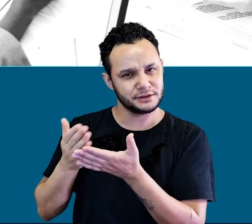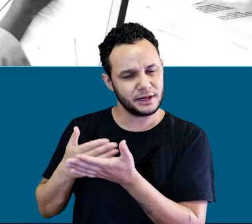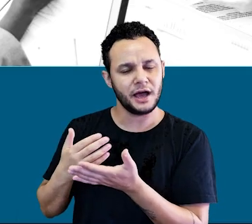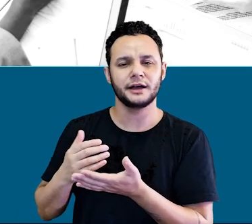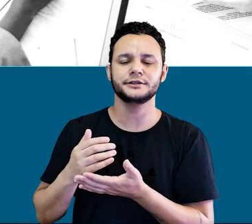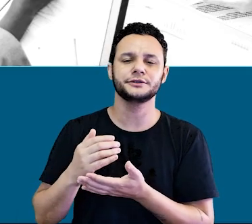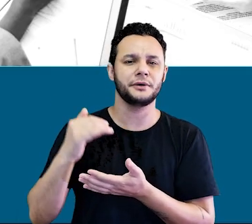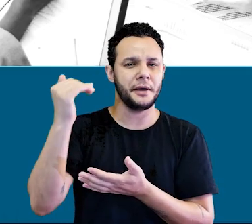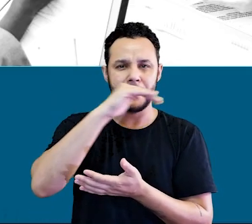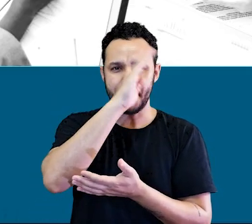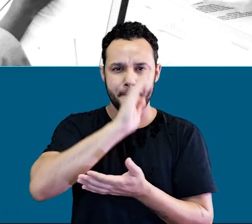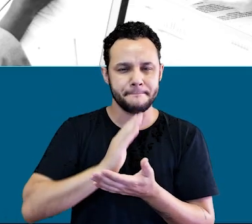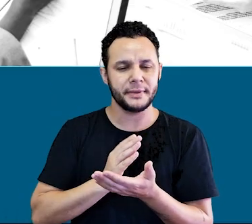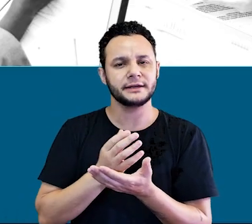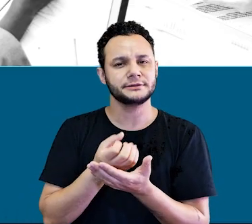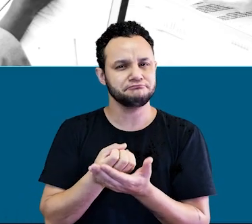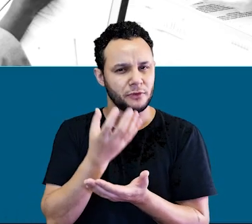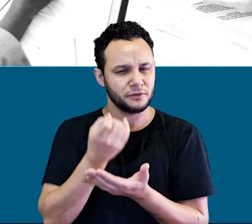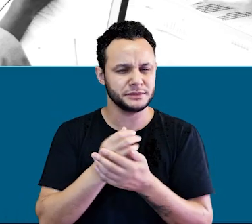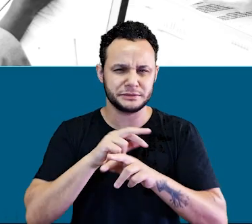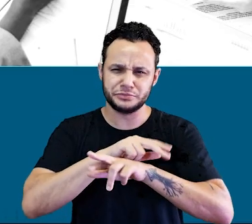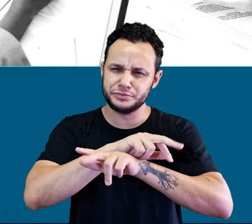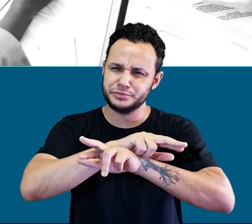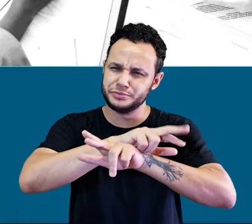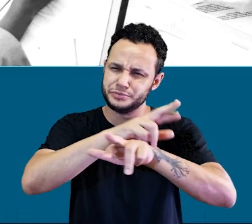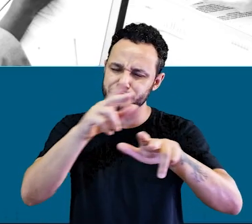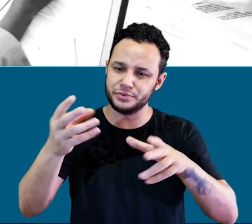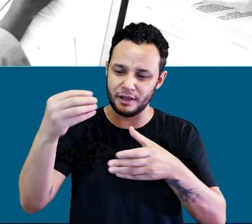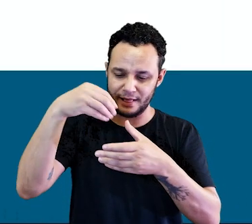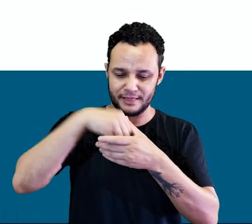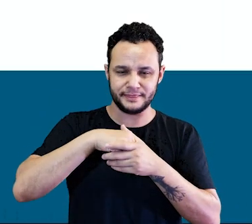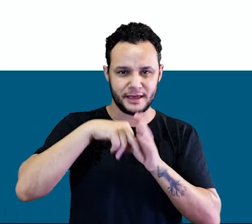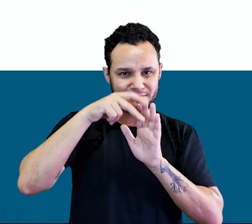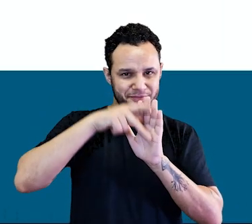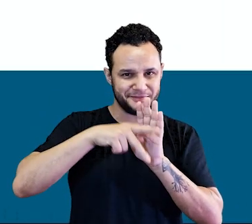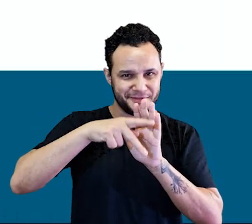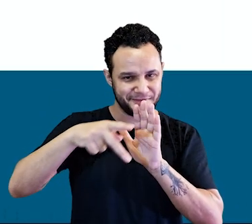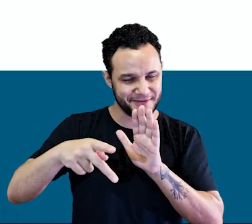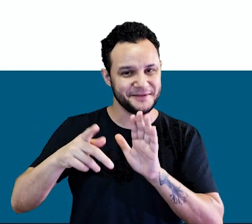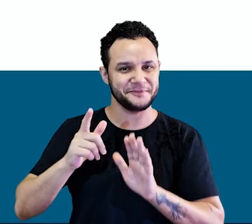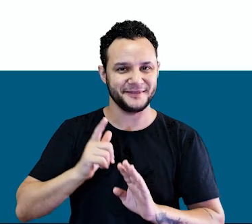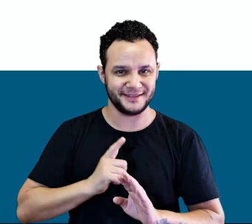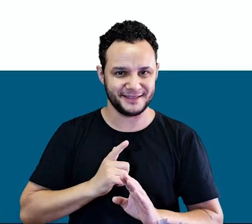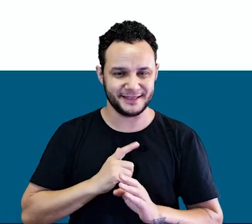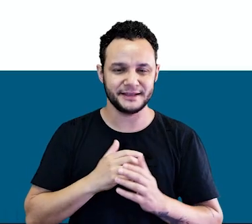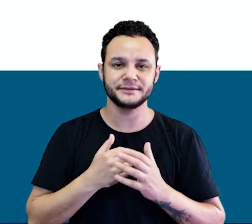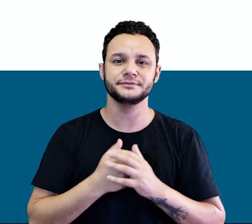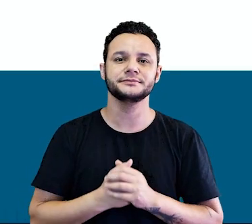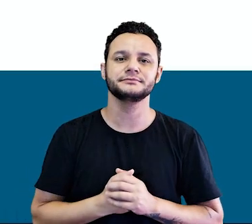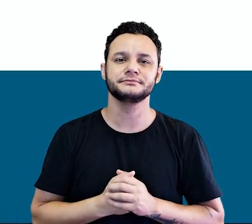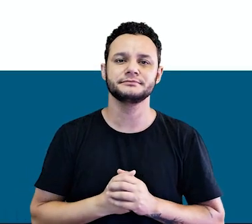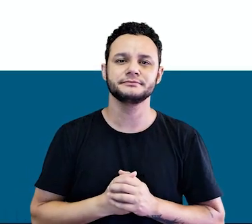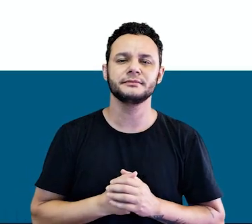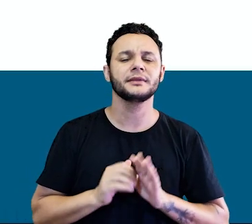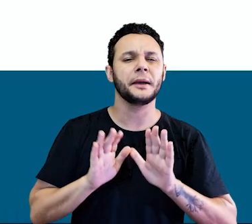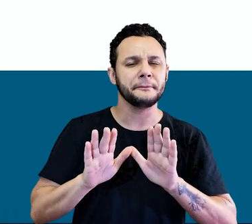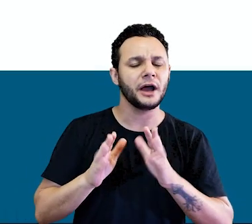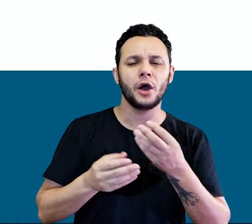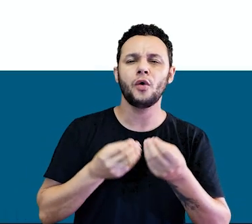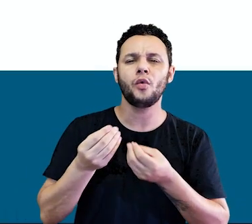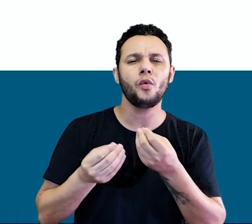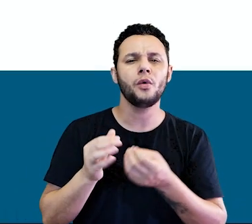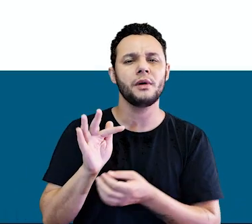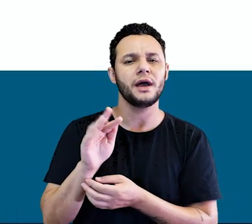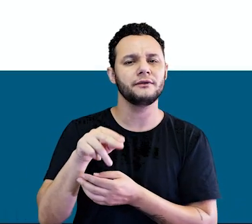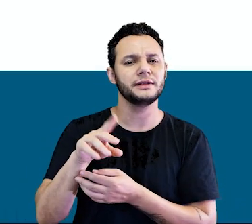Livro Didático, o Programa Brasil Alfabetizado e outros também, tá? Bom, então como é que funciona